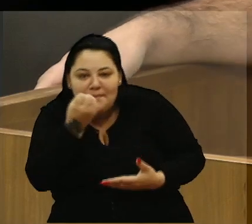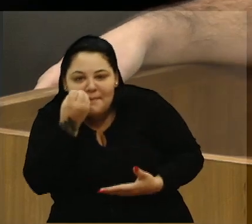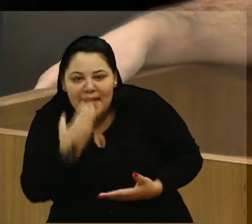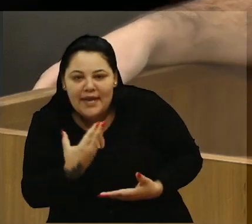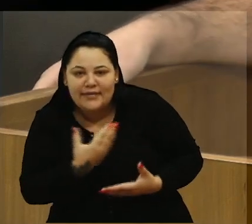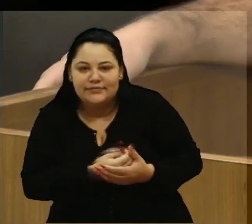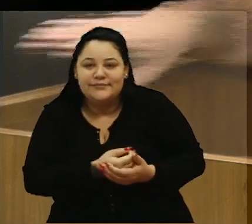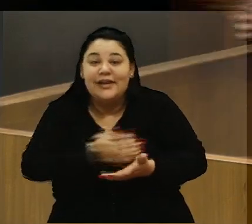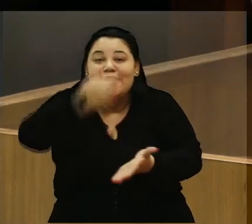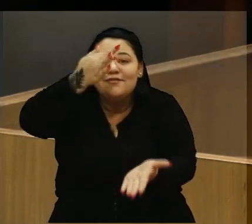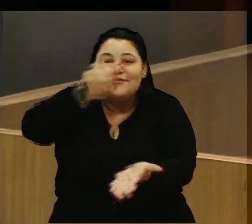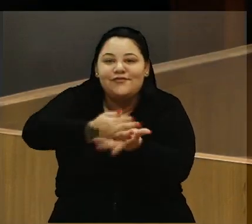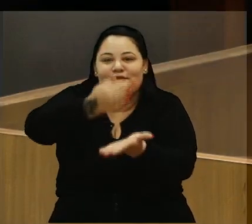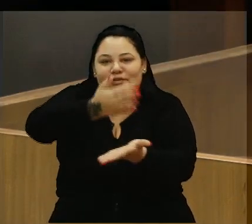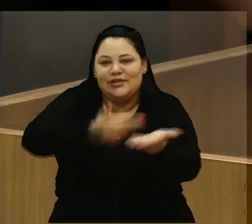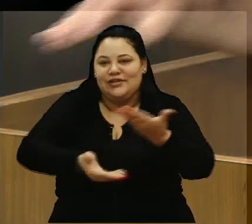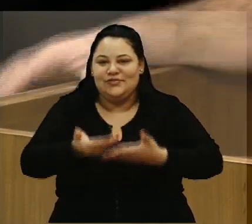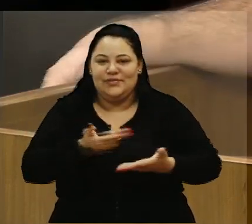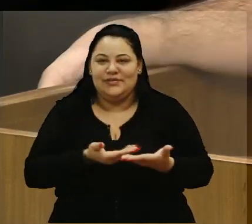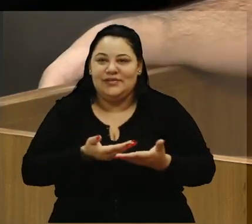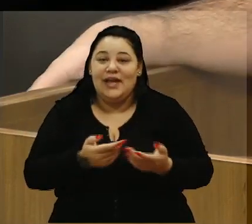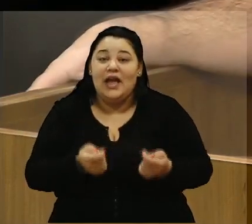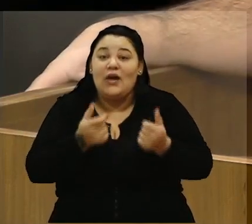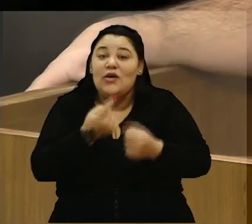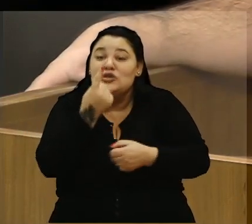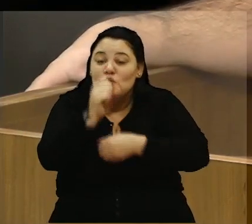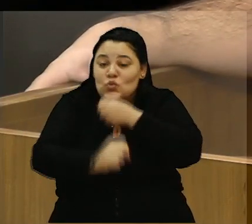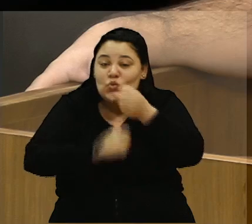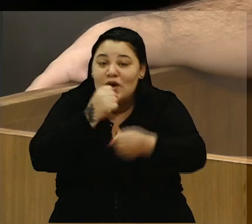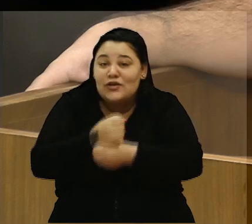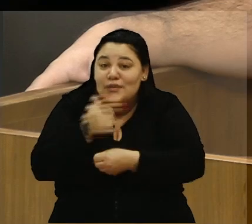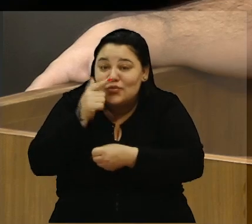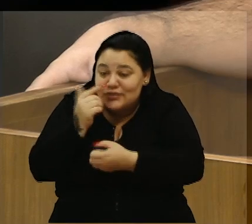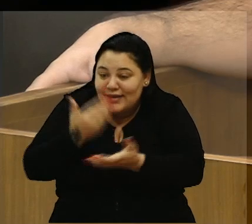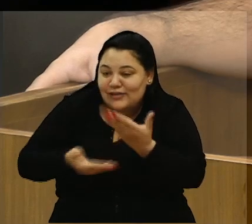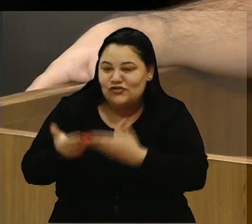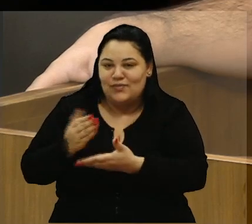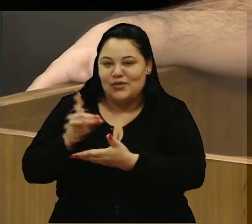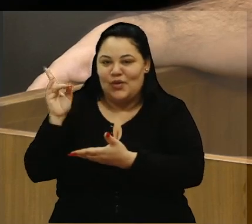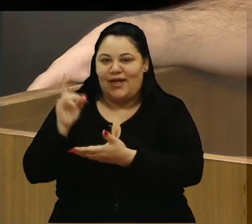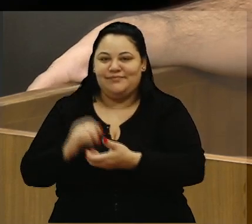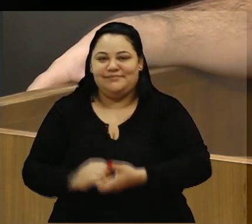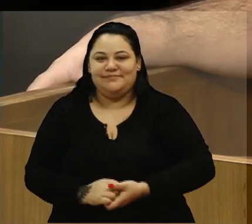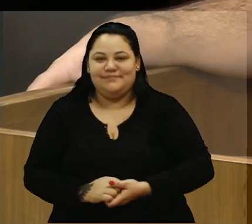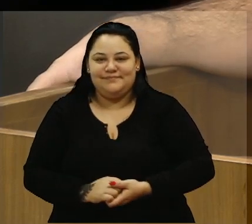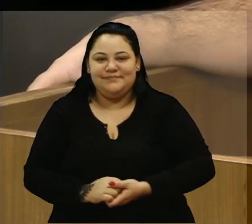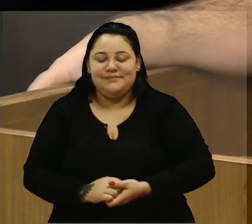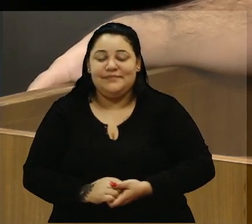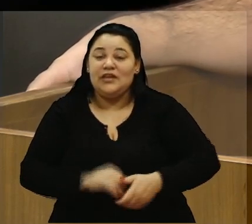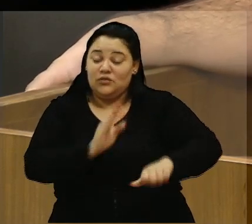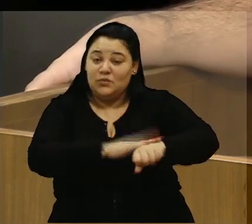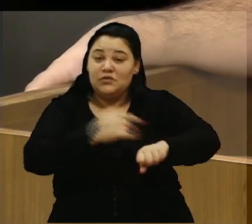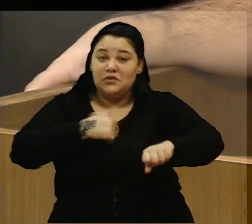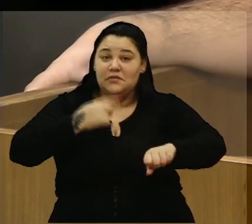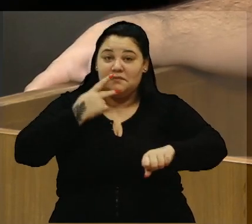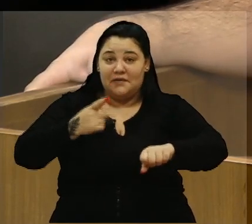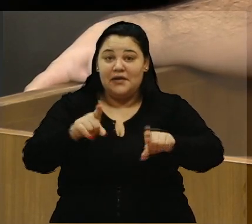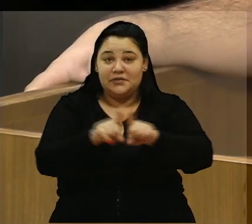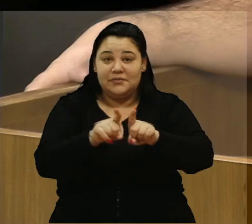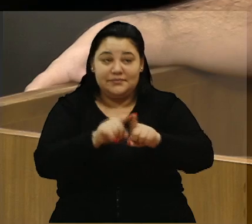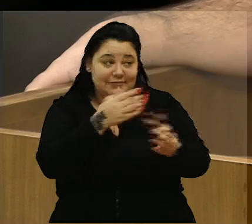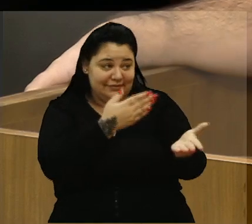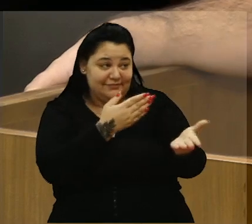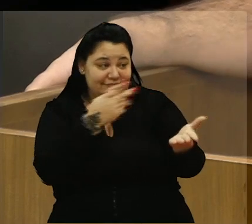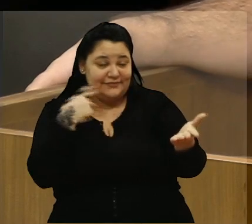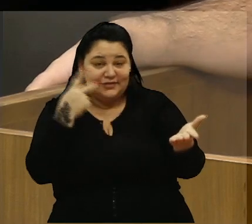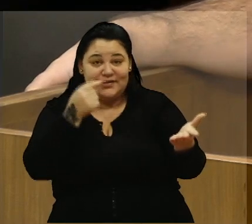E a gente sabe a média que é quase 1 ano para conseguir um procedimento. E quando a gente fala também, vereador Cláudio, o